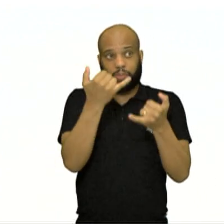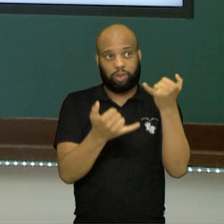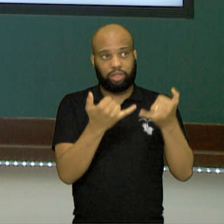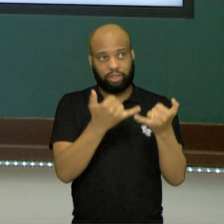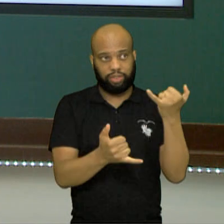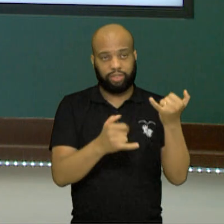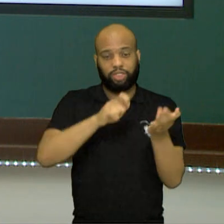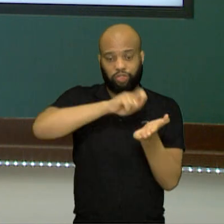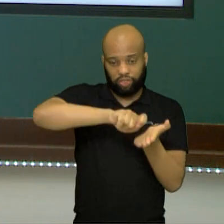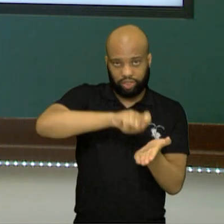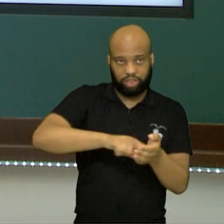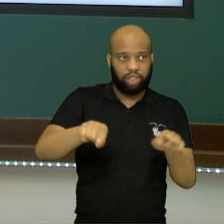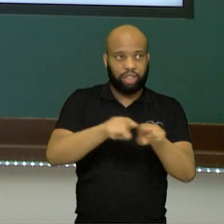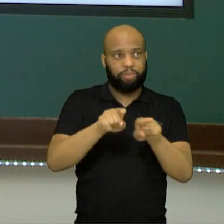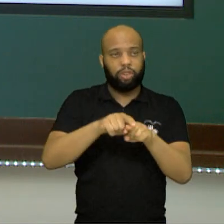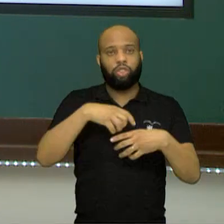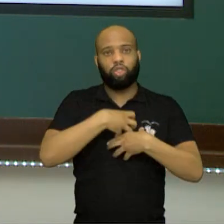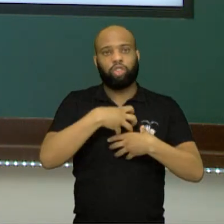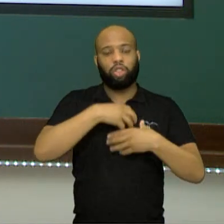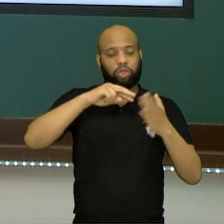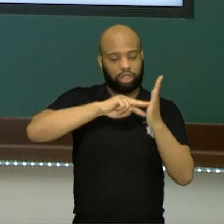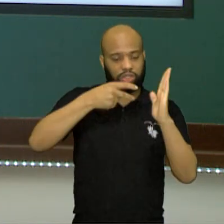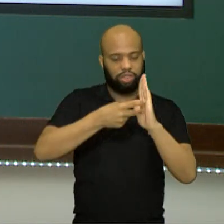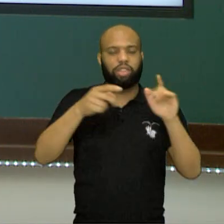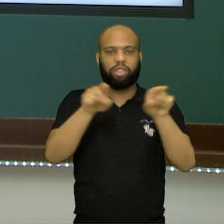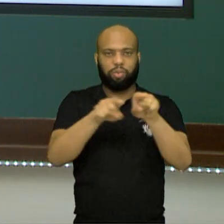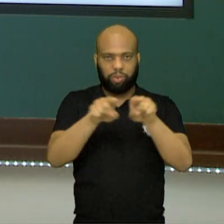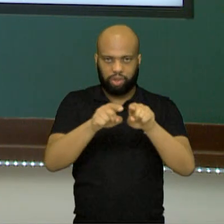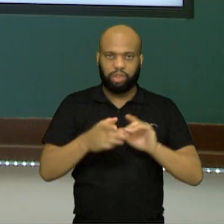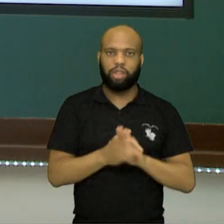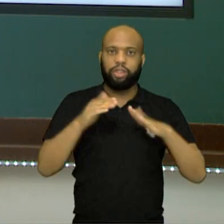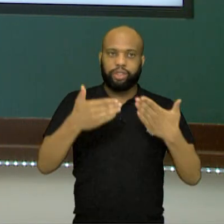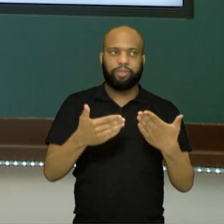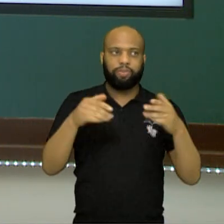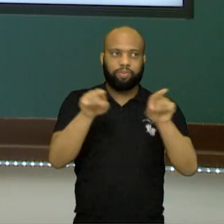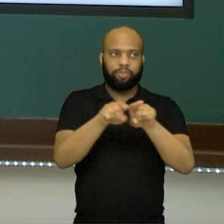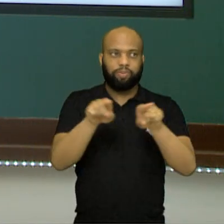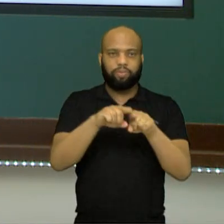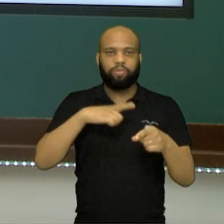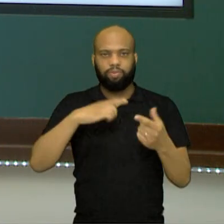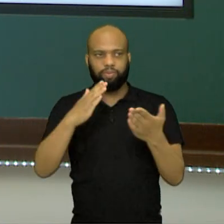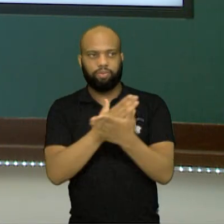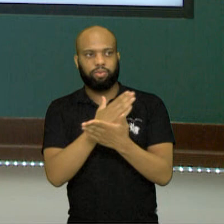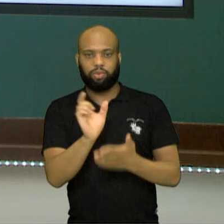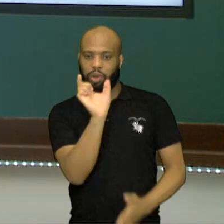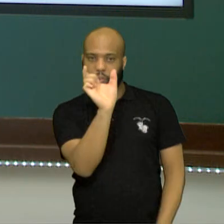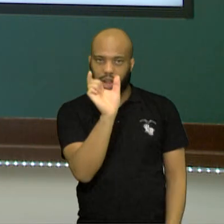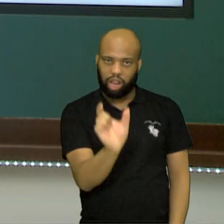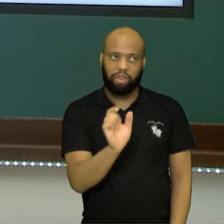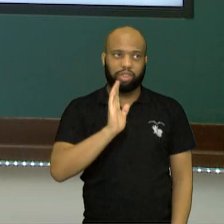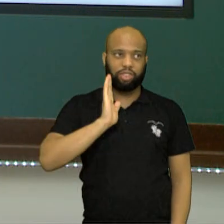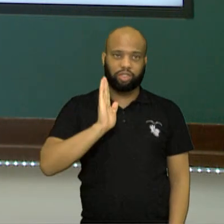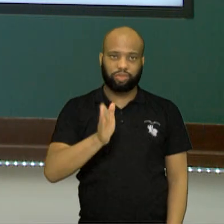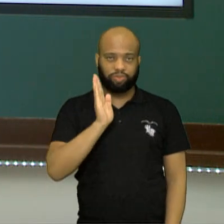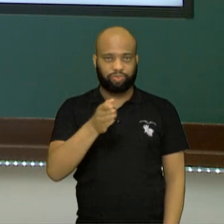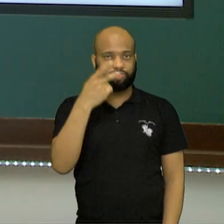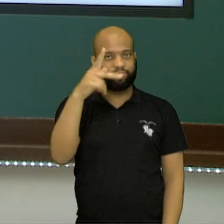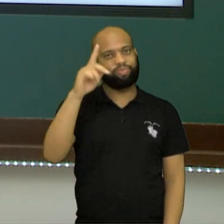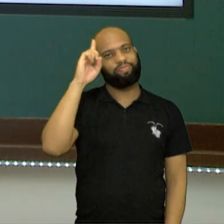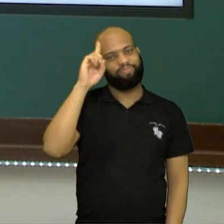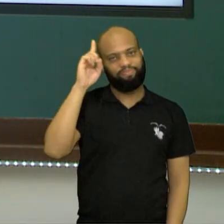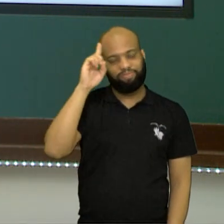semelhantes em grafia e também em significado. Além disso, existem palavras que já fazem parte do seu